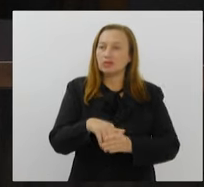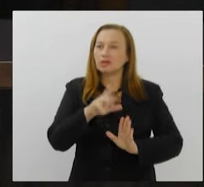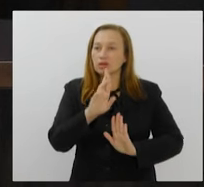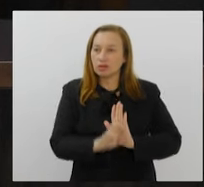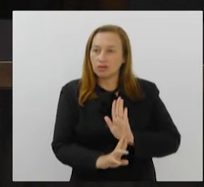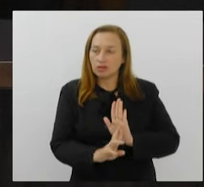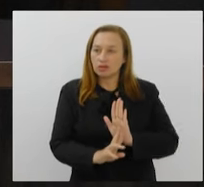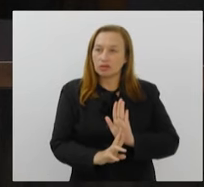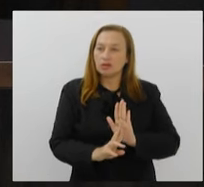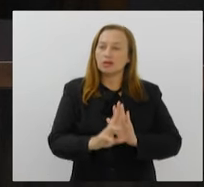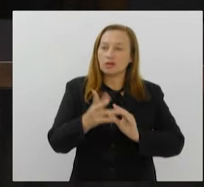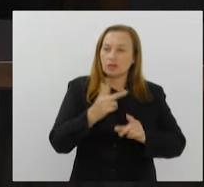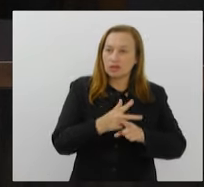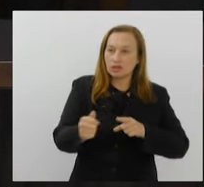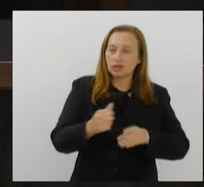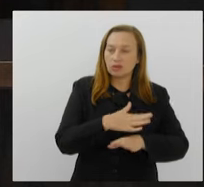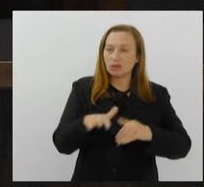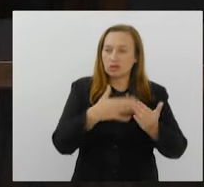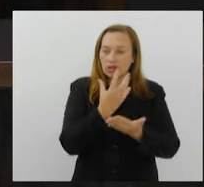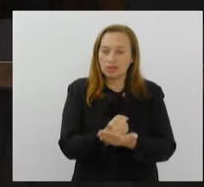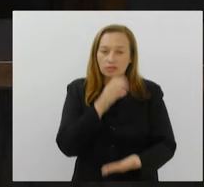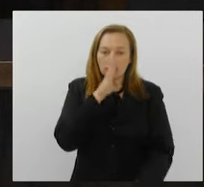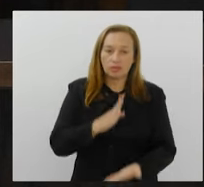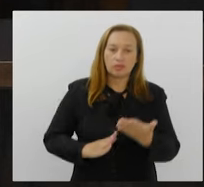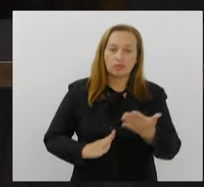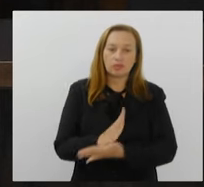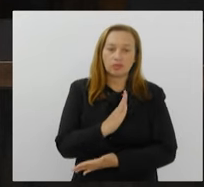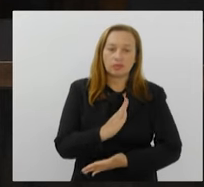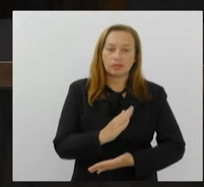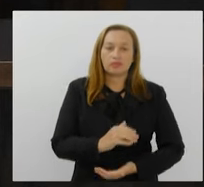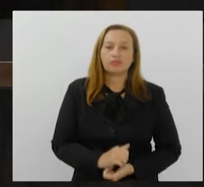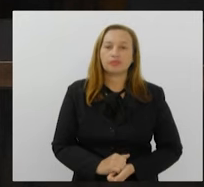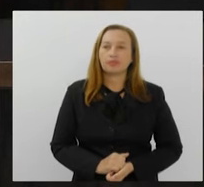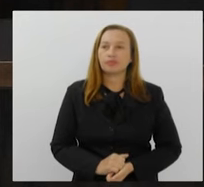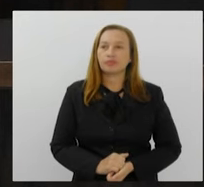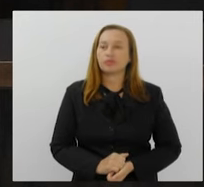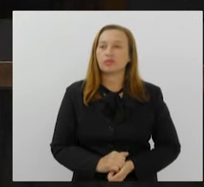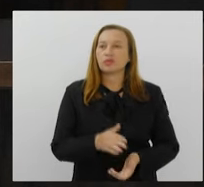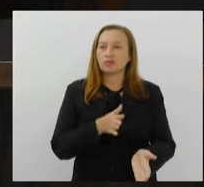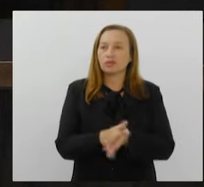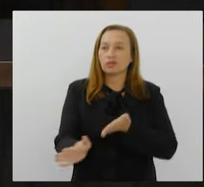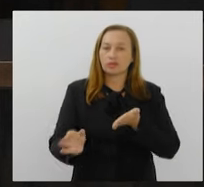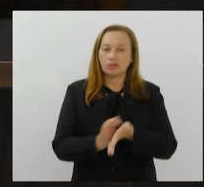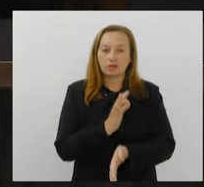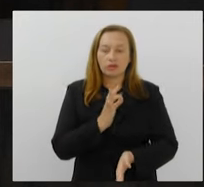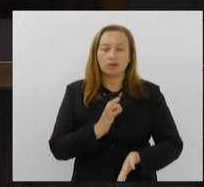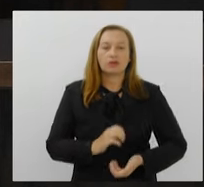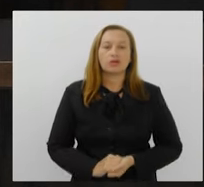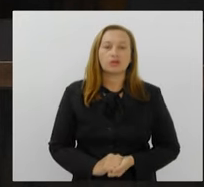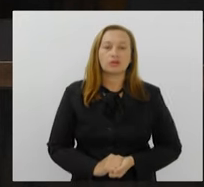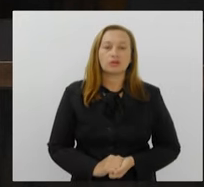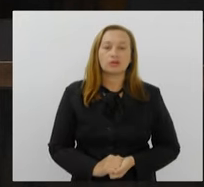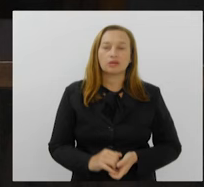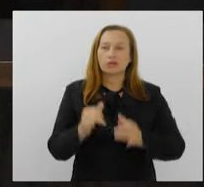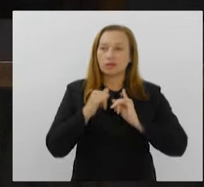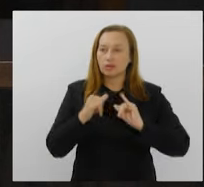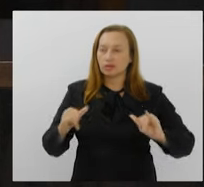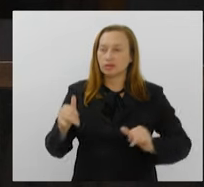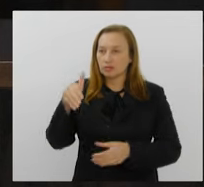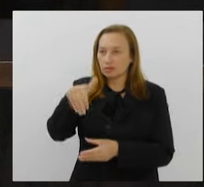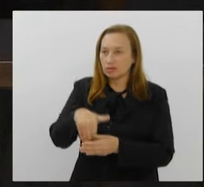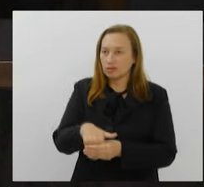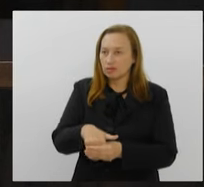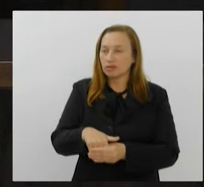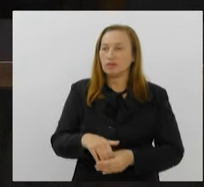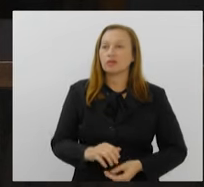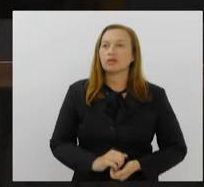vencido, assim emendado. Os senhores que aprovam, permaneçam com a comissão. Aprovado. Vai autógrafo. Para declaração de voto,